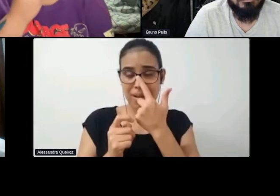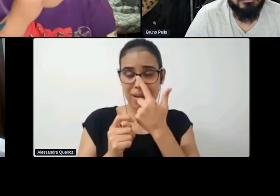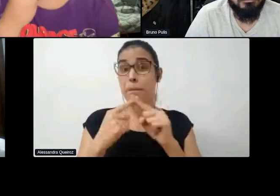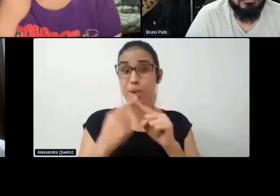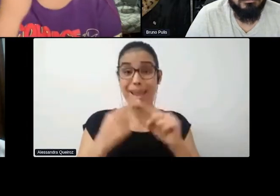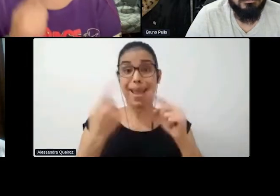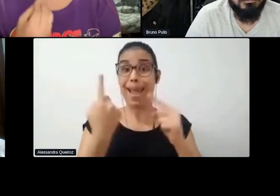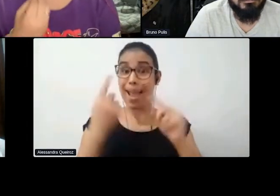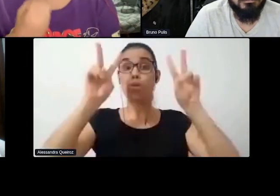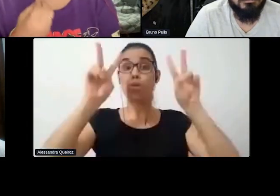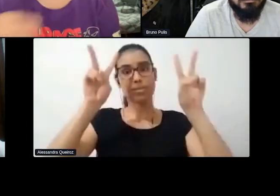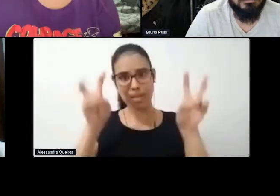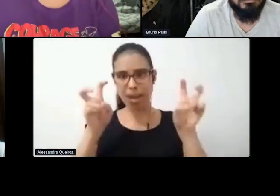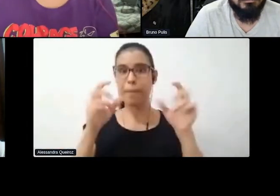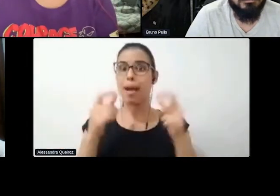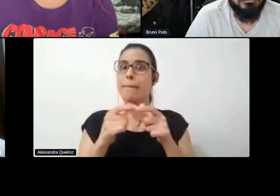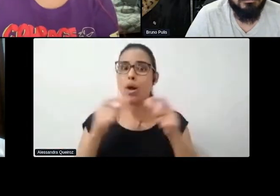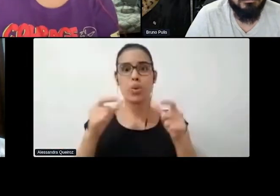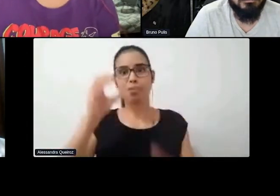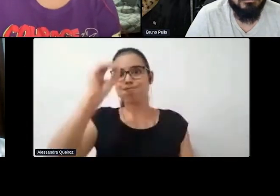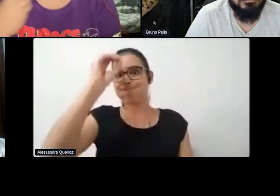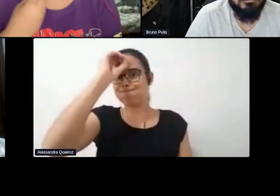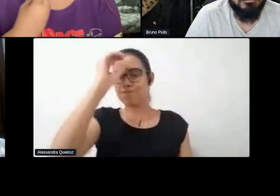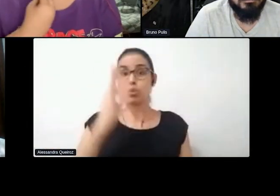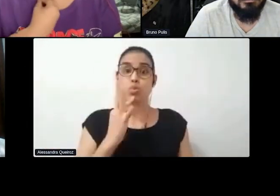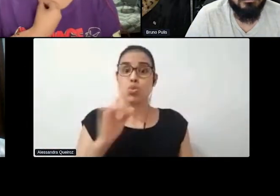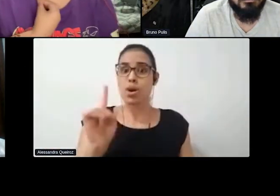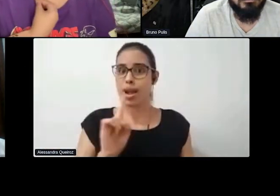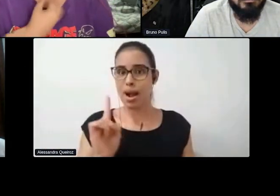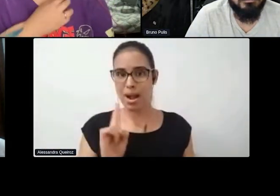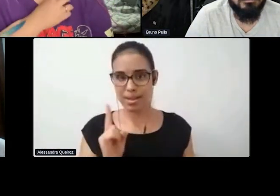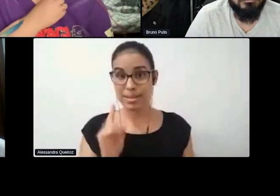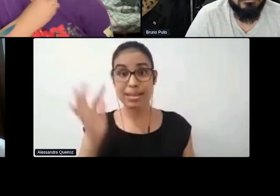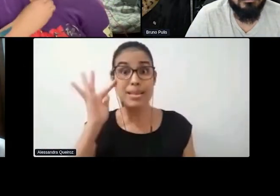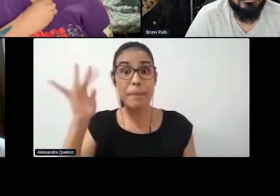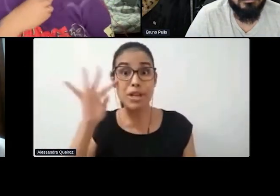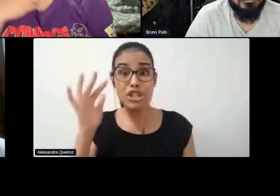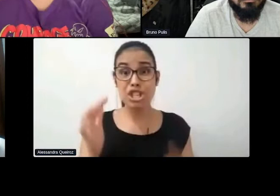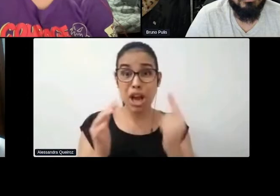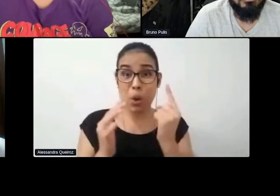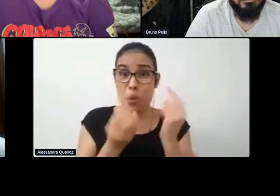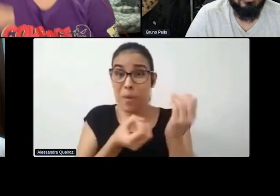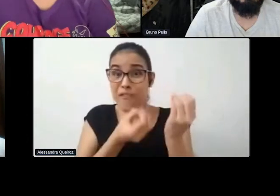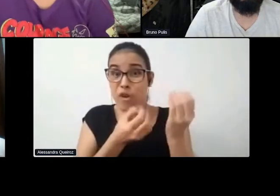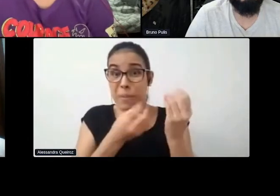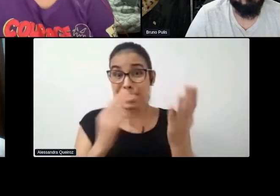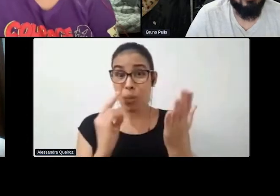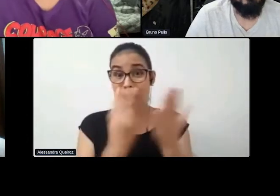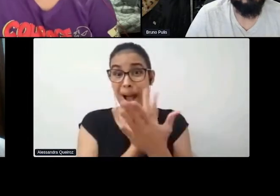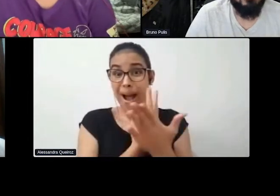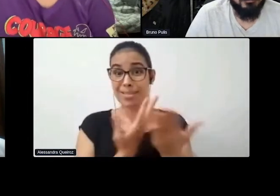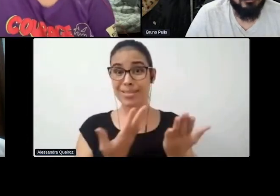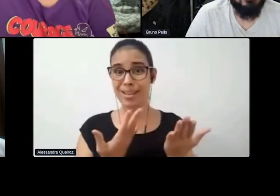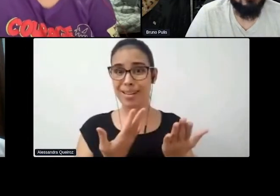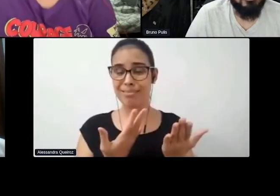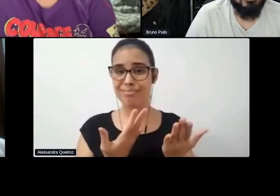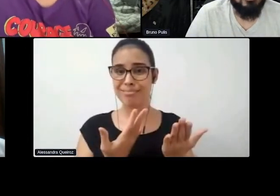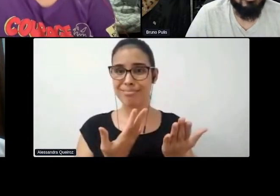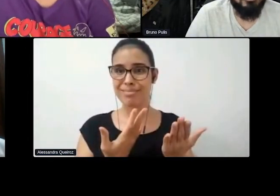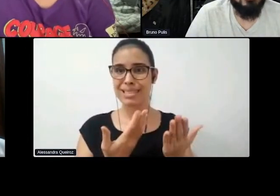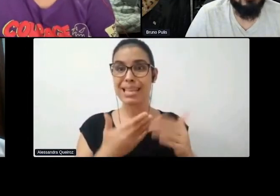pessoas têm ignorância, porque não conhece. Uma informação errada pode ser suficiente para ela propagar dali